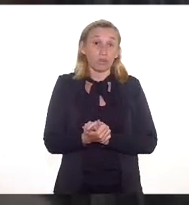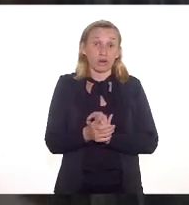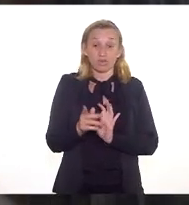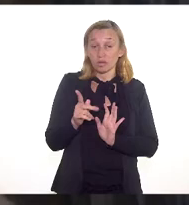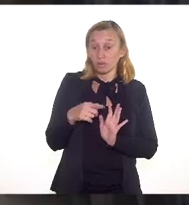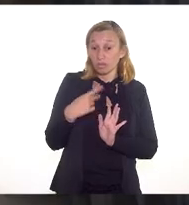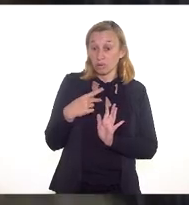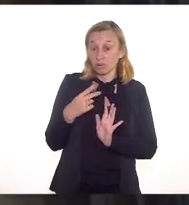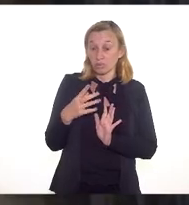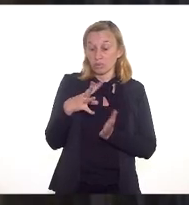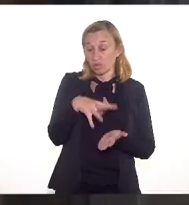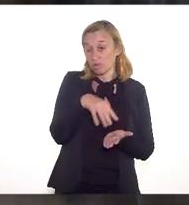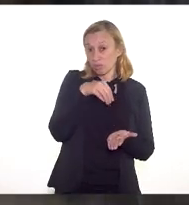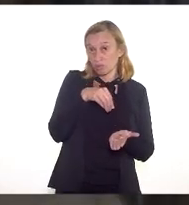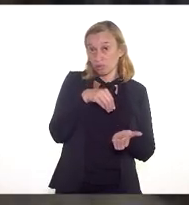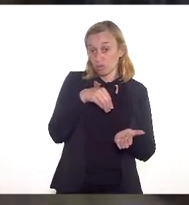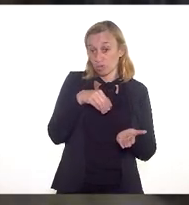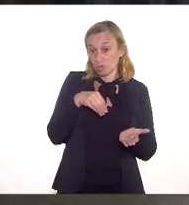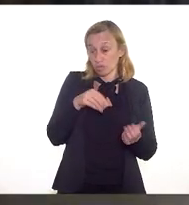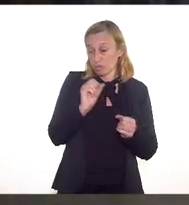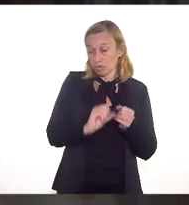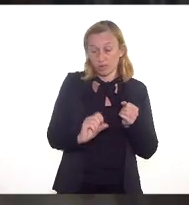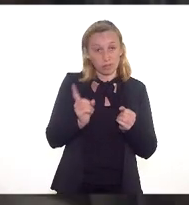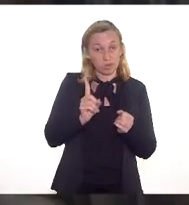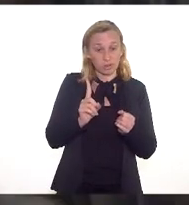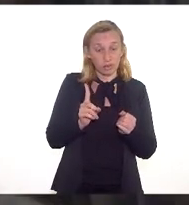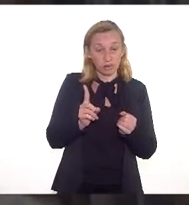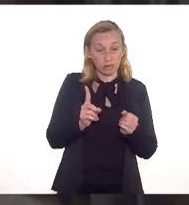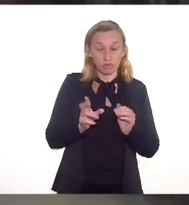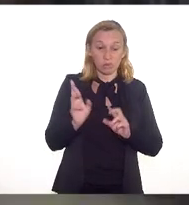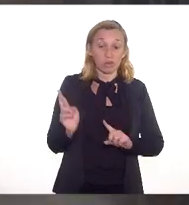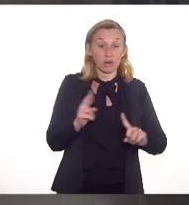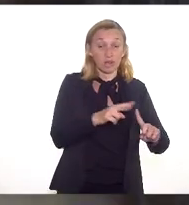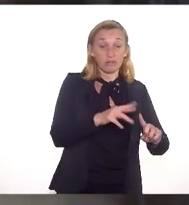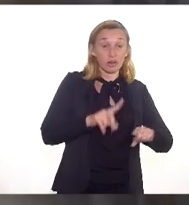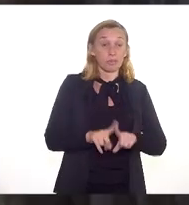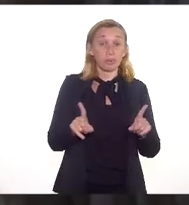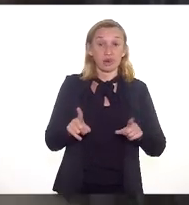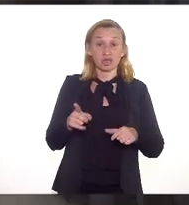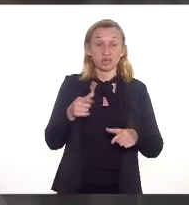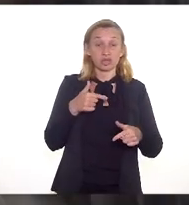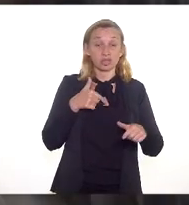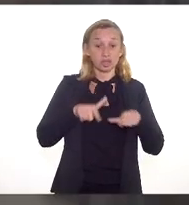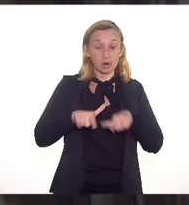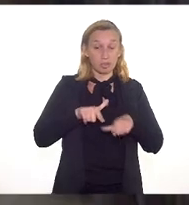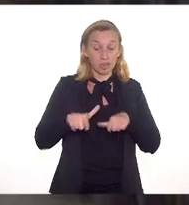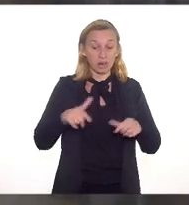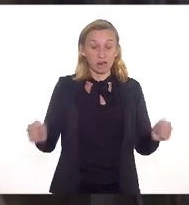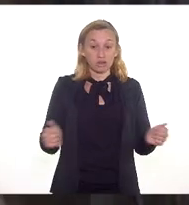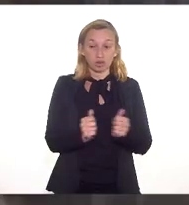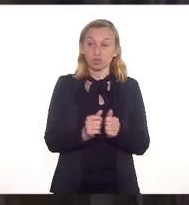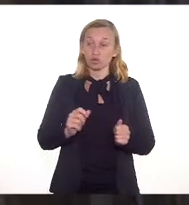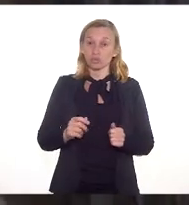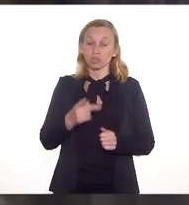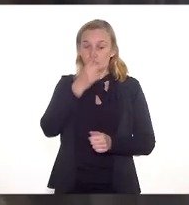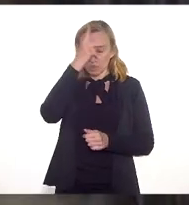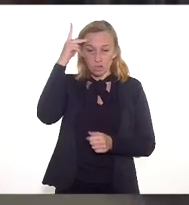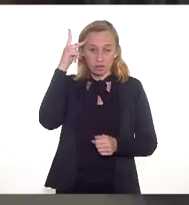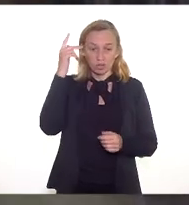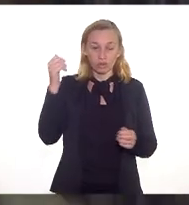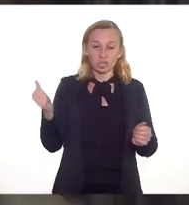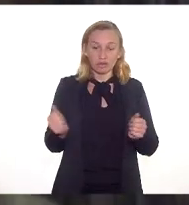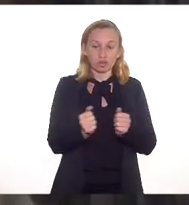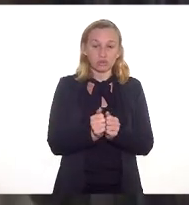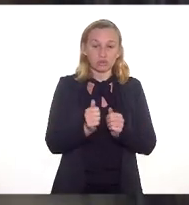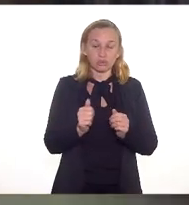fizemos a cópia, nós tomamos isto como referência, mas trabalhamos exatamente junto com pessoas que participaram